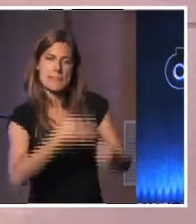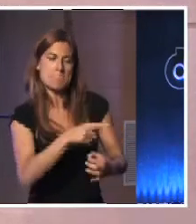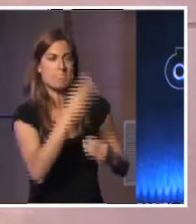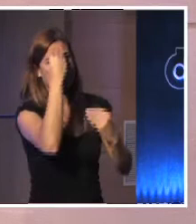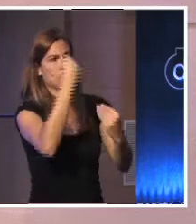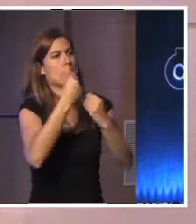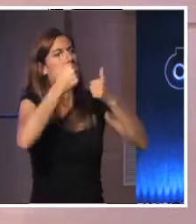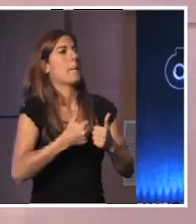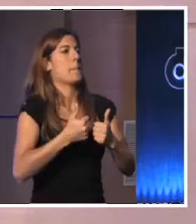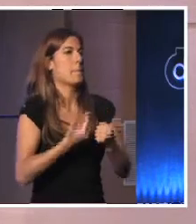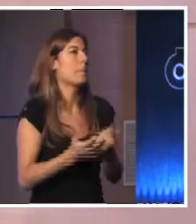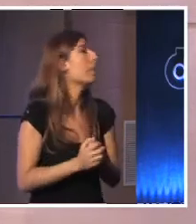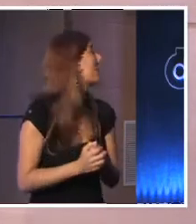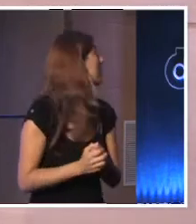educados,